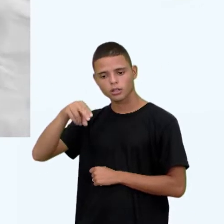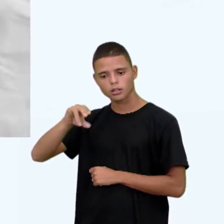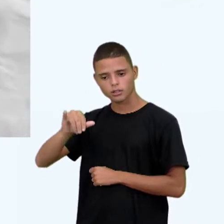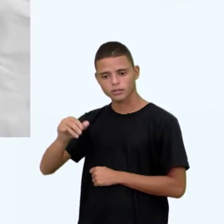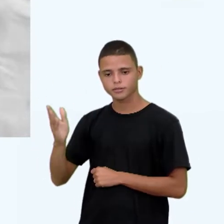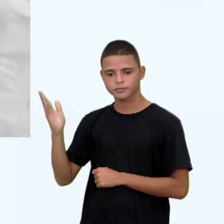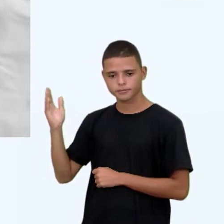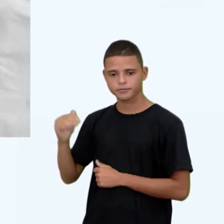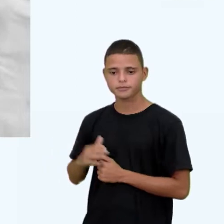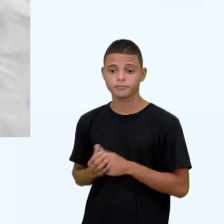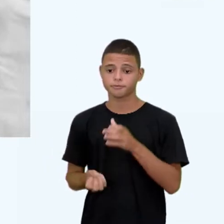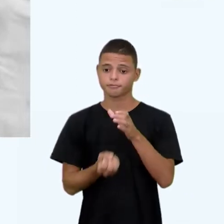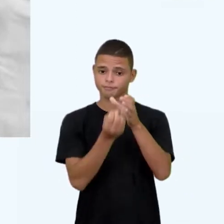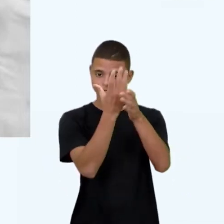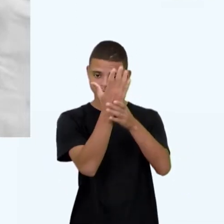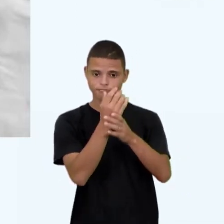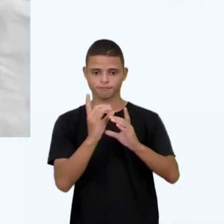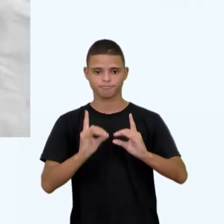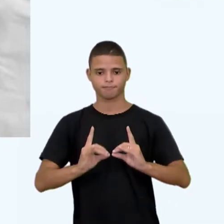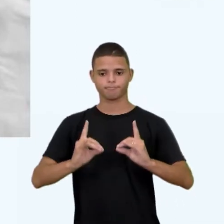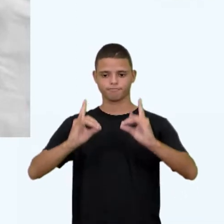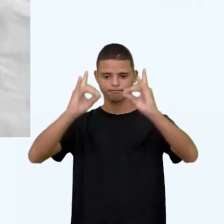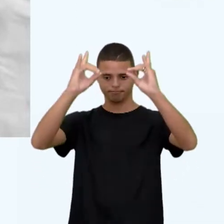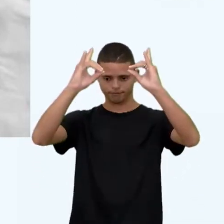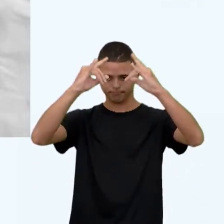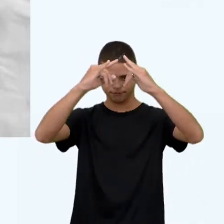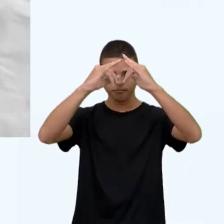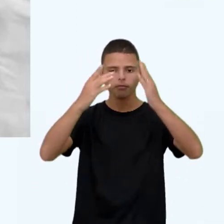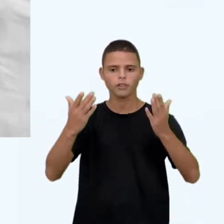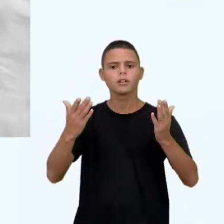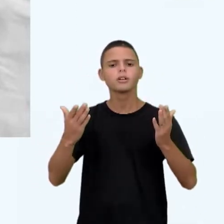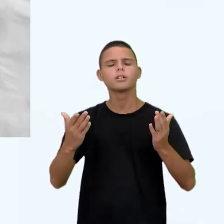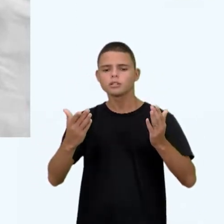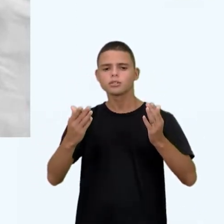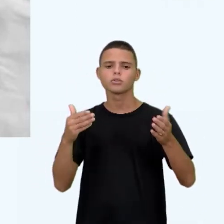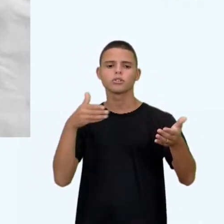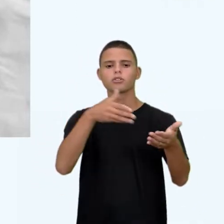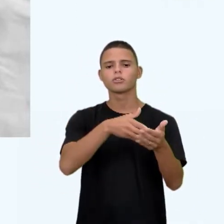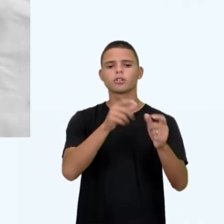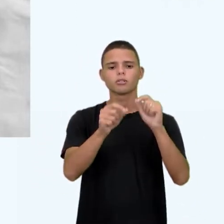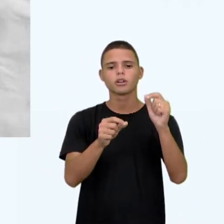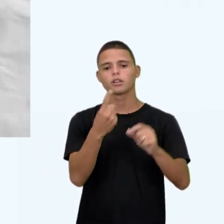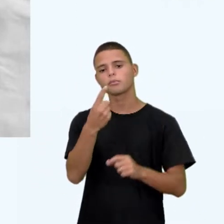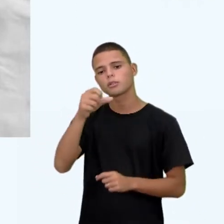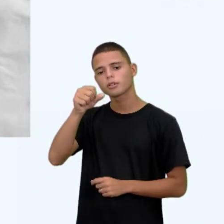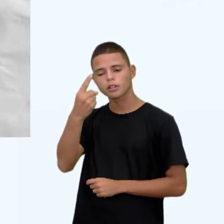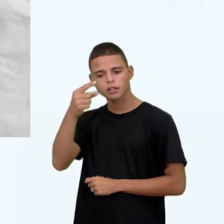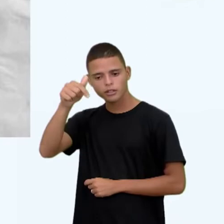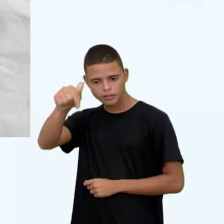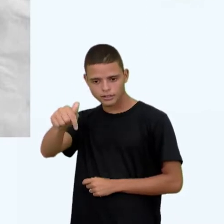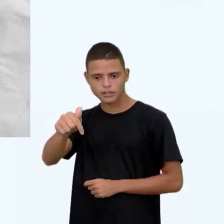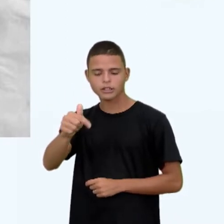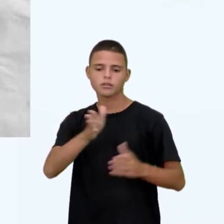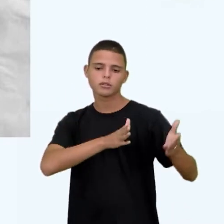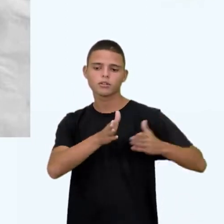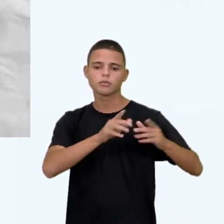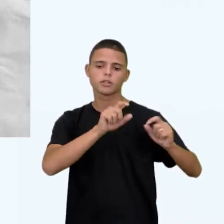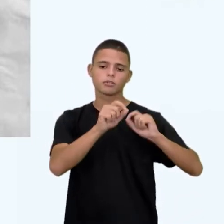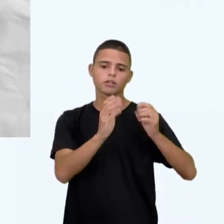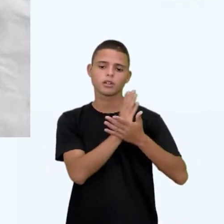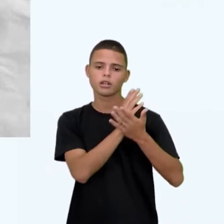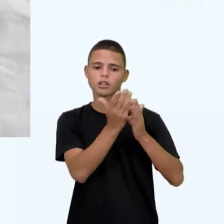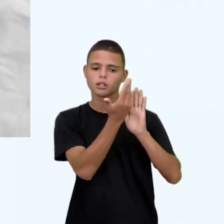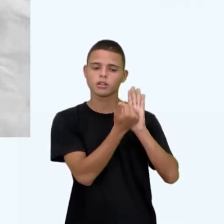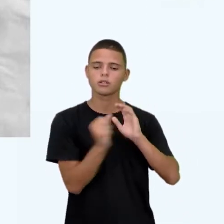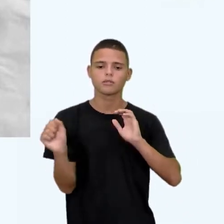por projetar a Sagrada Família. Indo adiante, a gente chega na publicação do Manifesto de The Style, e esse movimento reduziu os elementos,